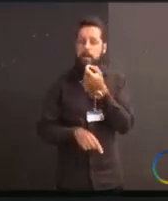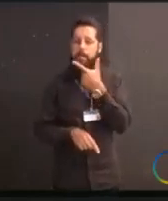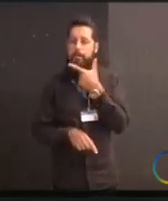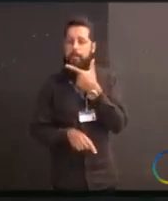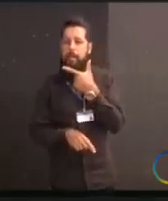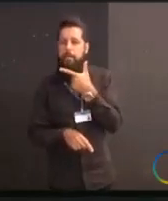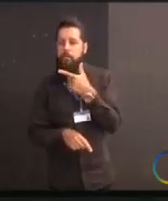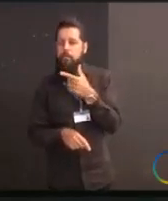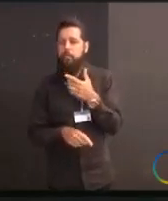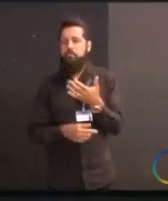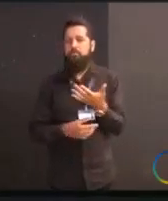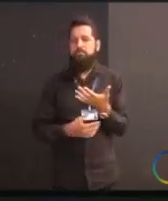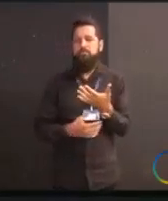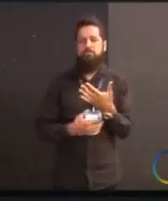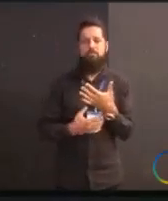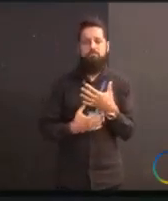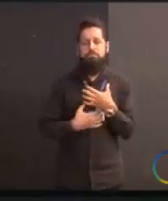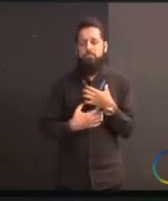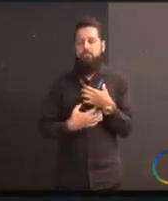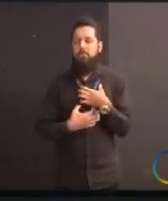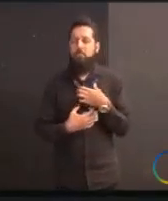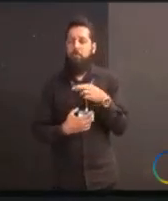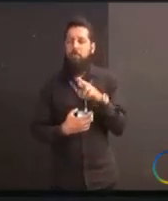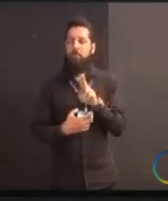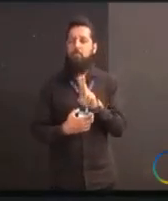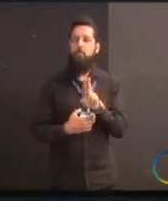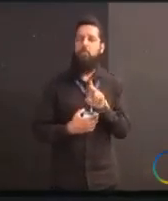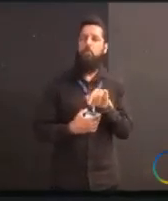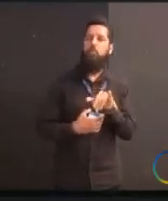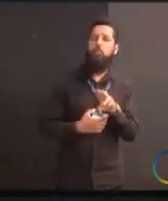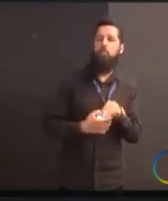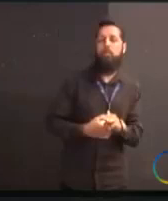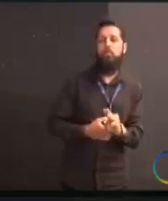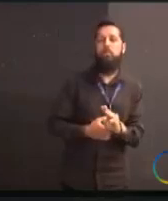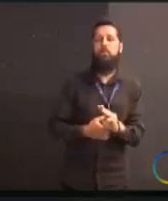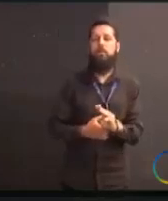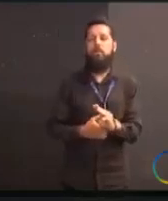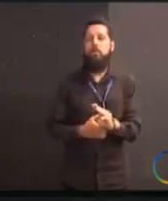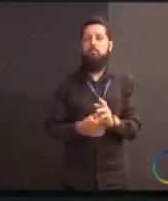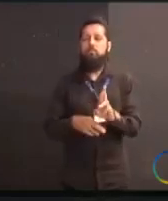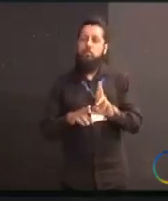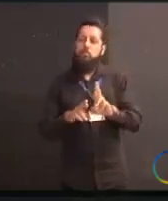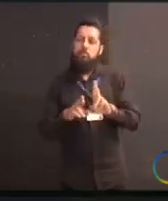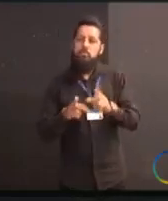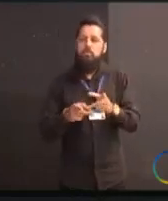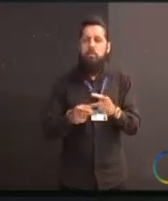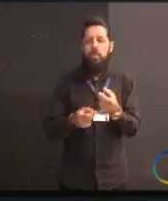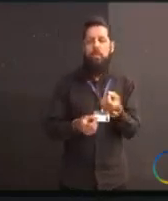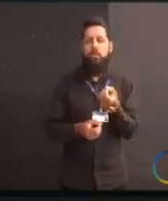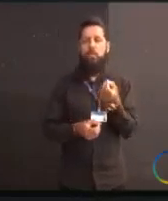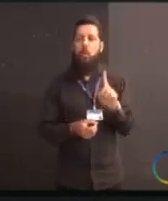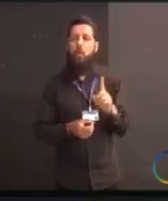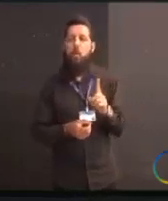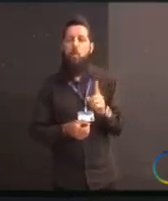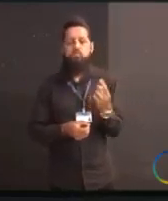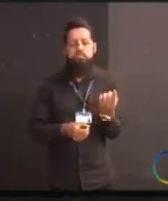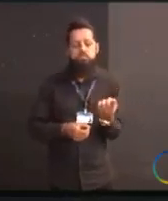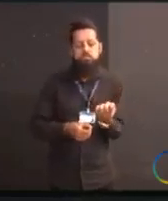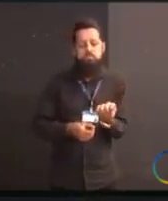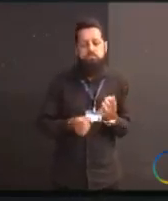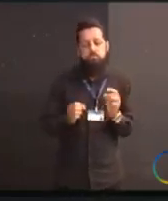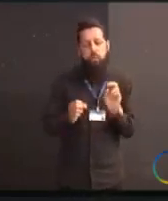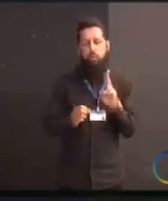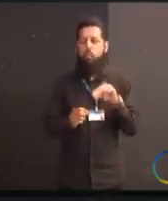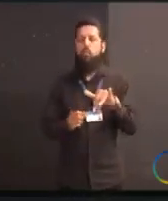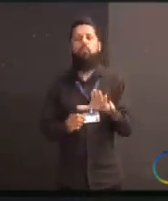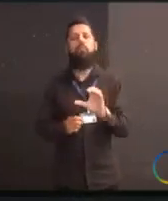Cura o amado e quem ama. O diferente, o igual. Talvez seja essa a verdade, que